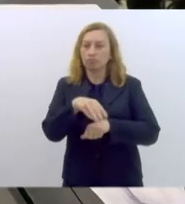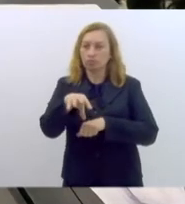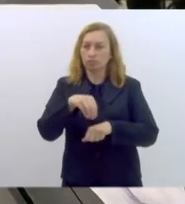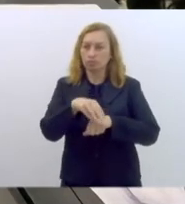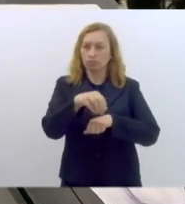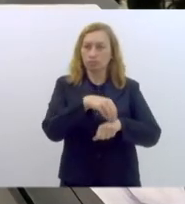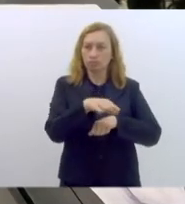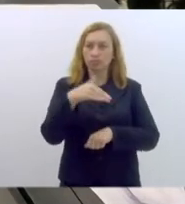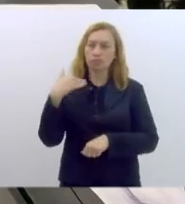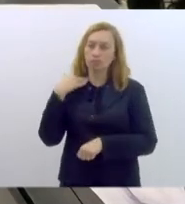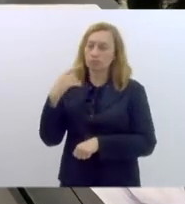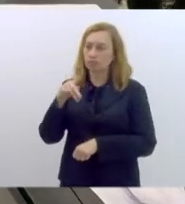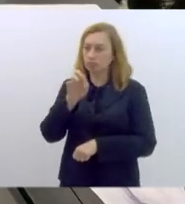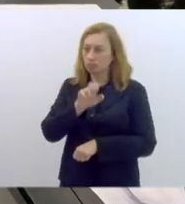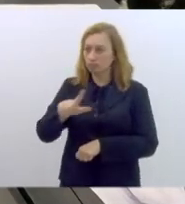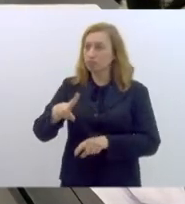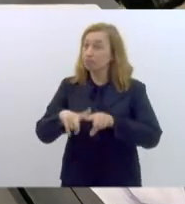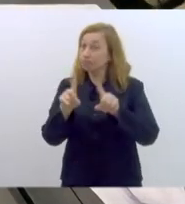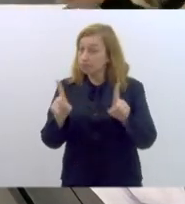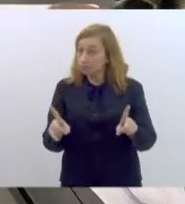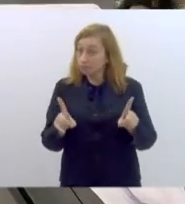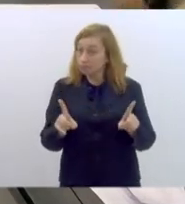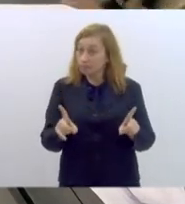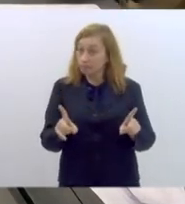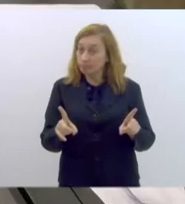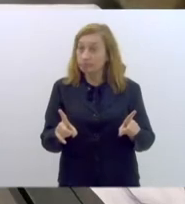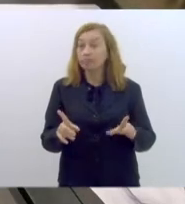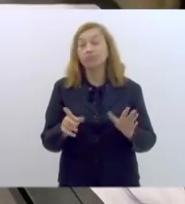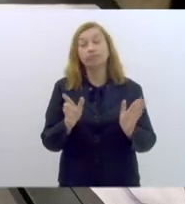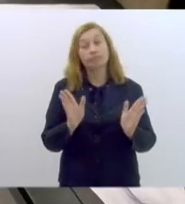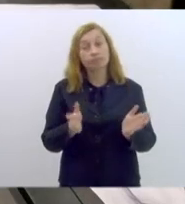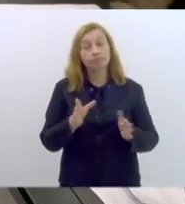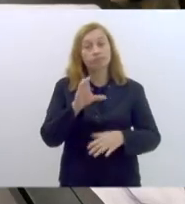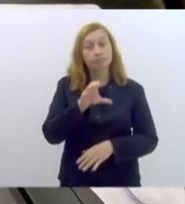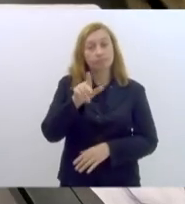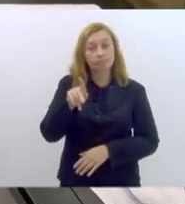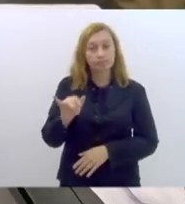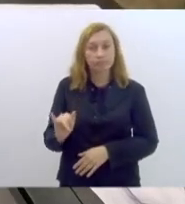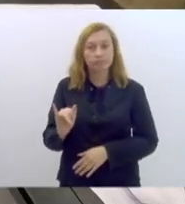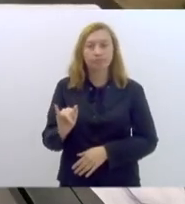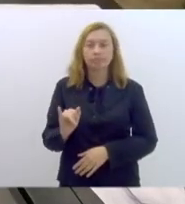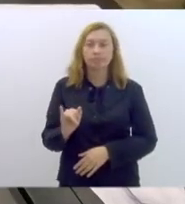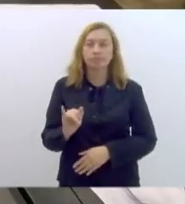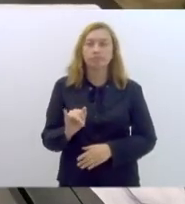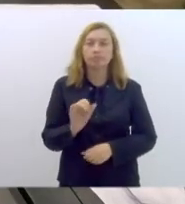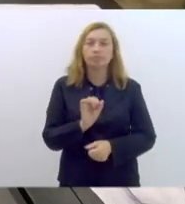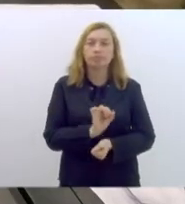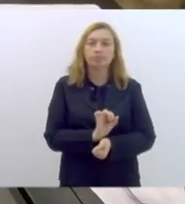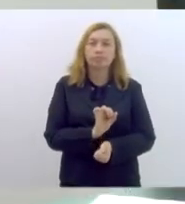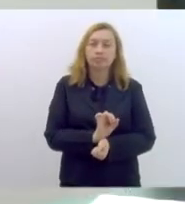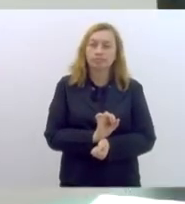Banco Central. Mas nós estávamos aqui na CPI